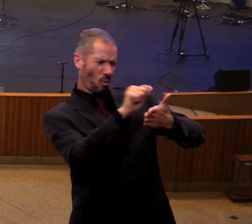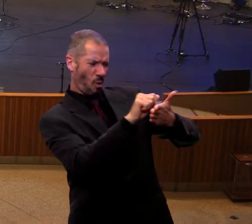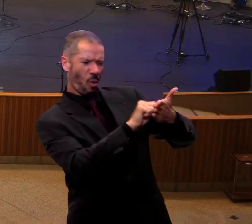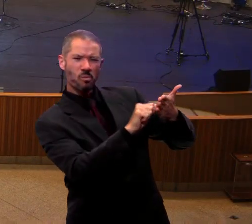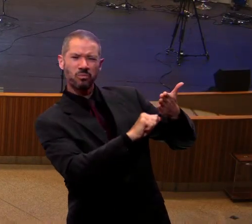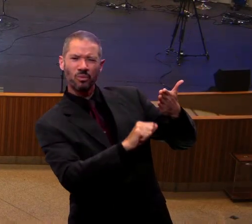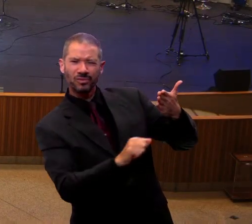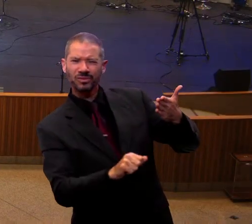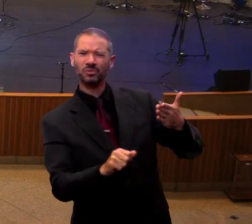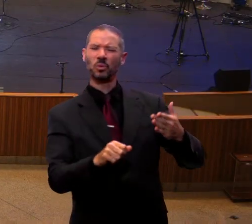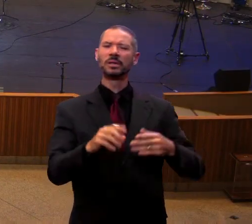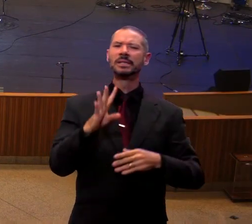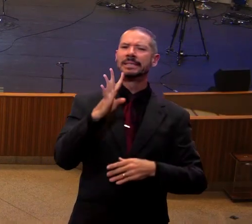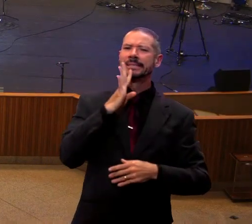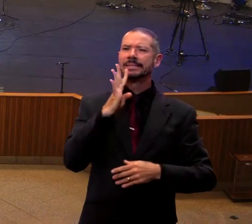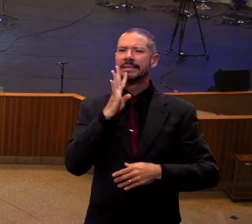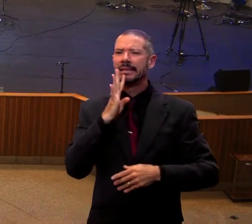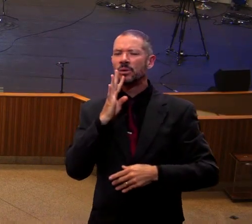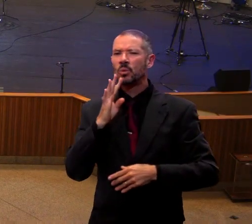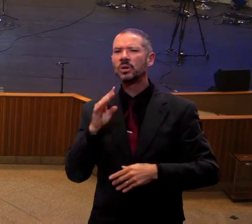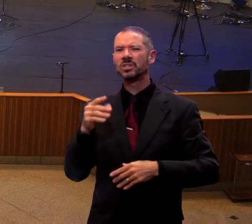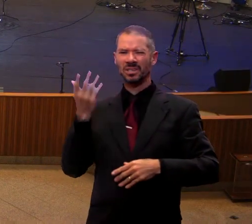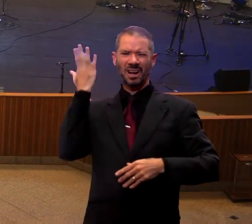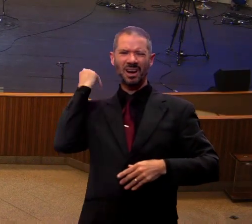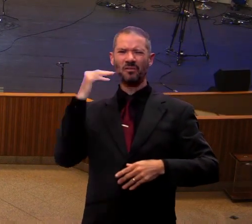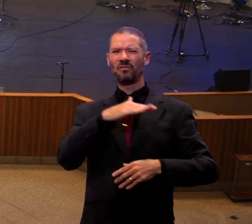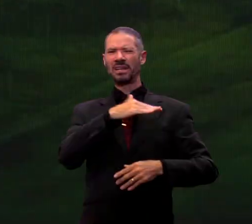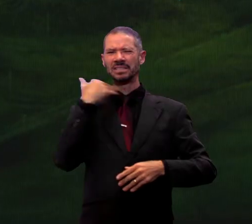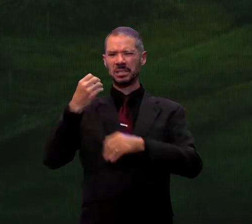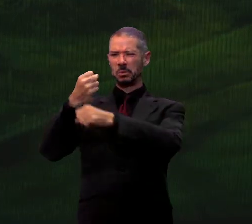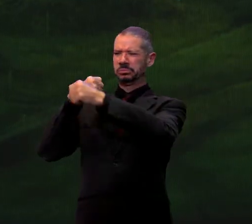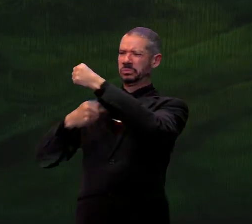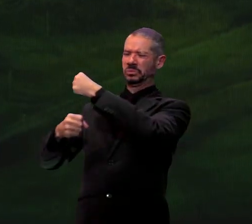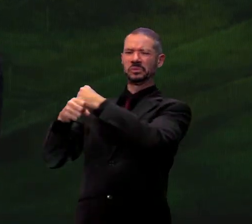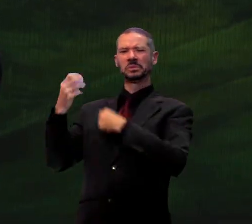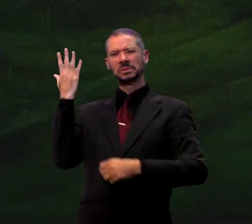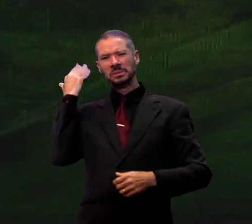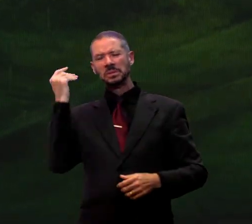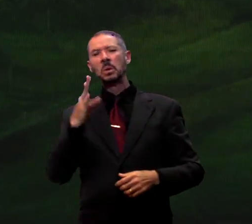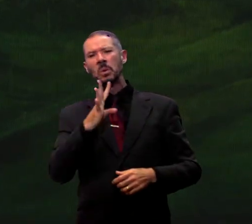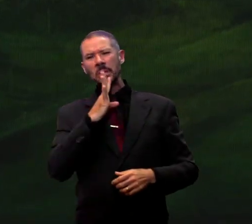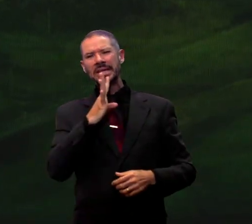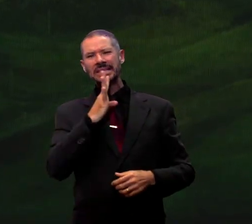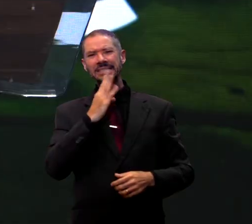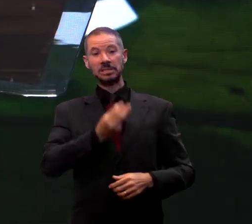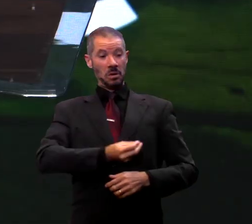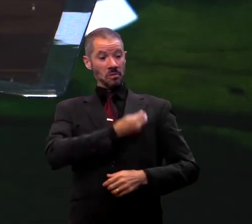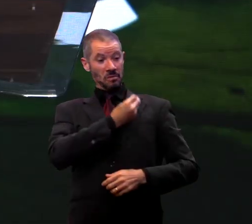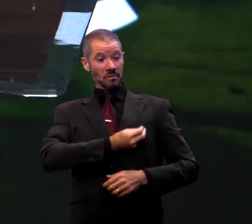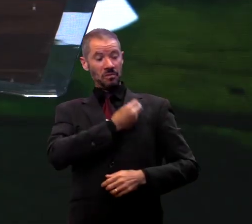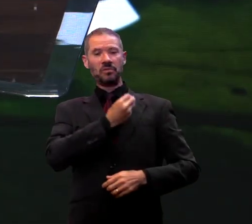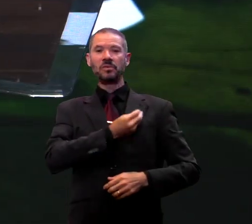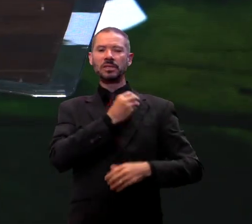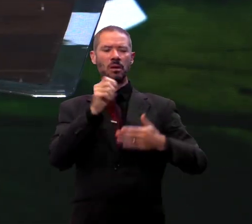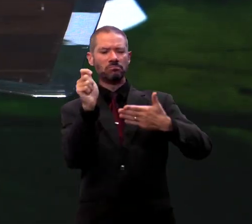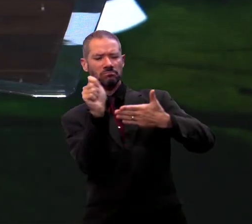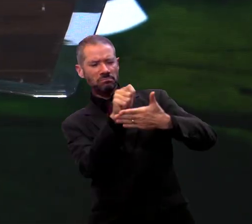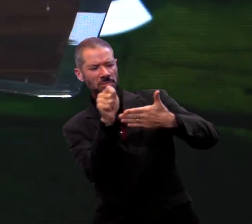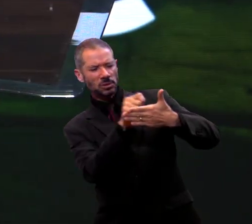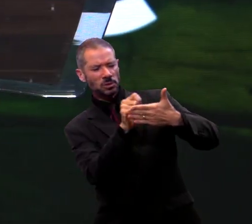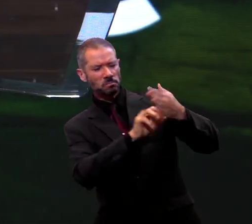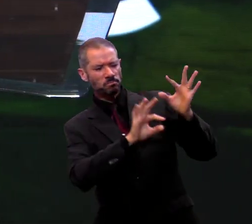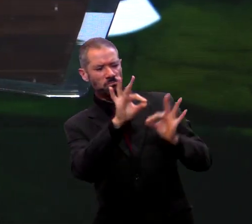E quem o conheceu em vida, já faleceu há muitos anos, mas quem o conheceu em vida sabe que ele compôs muita coisa. E uma